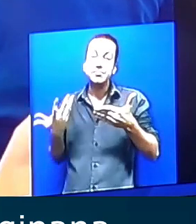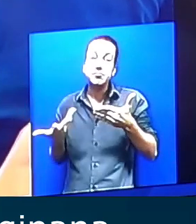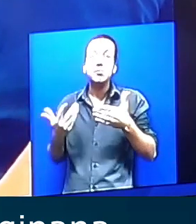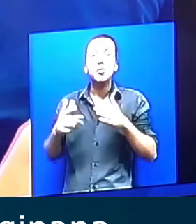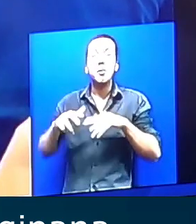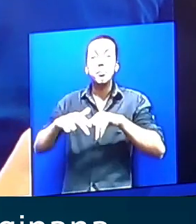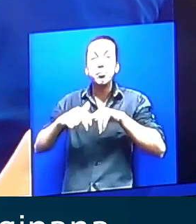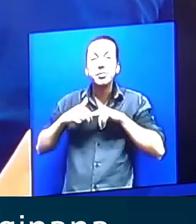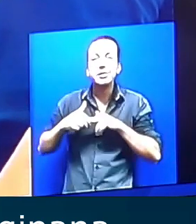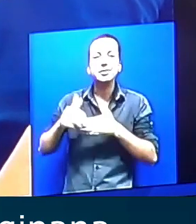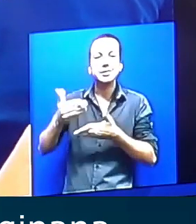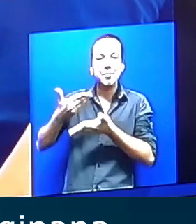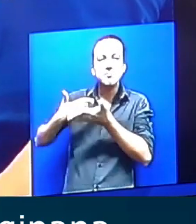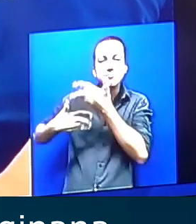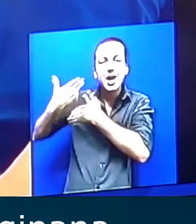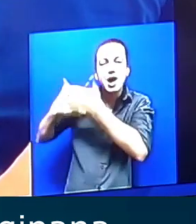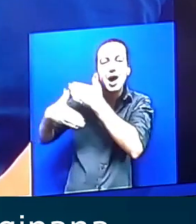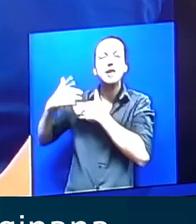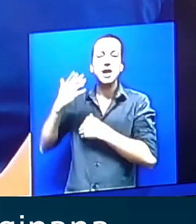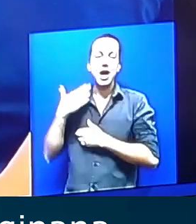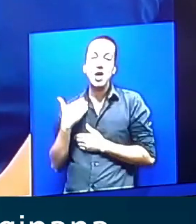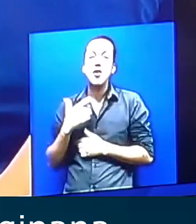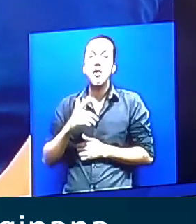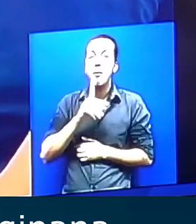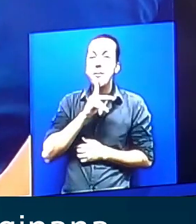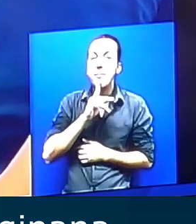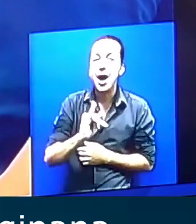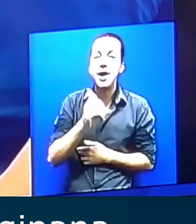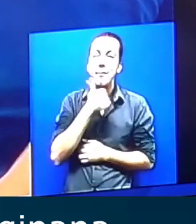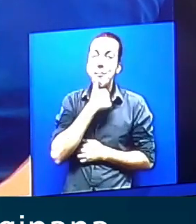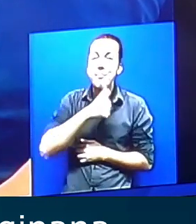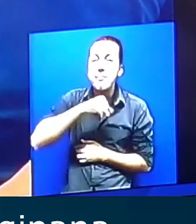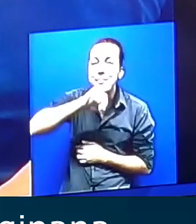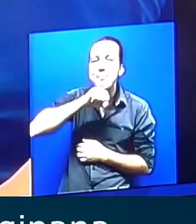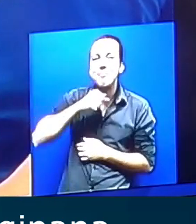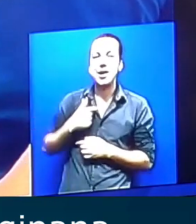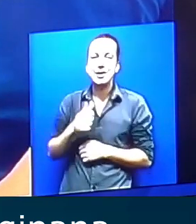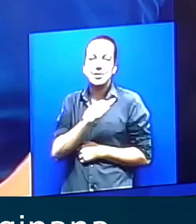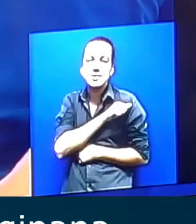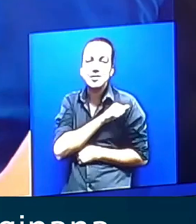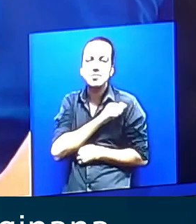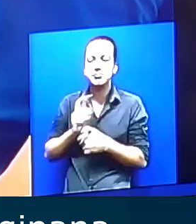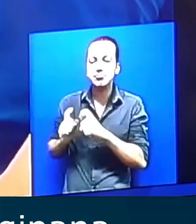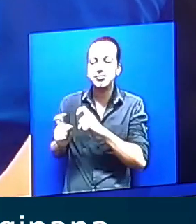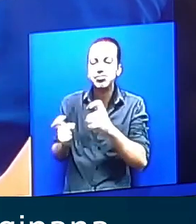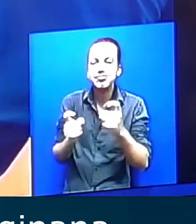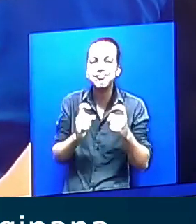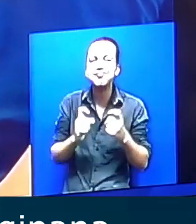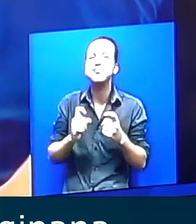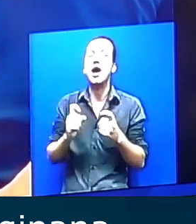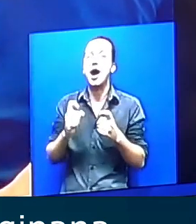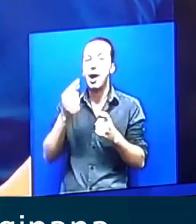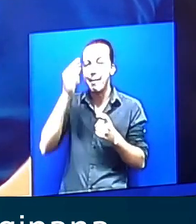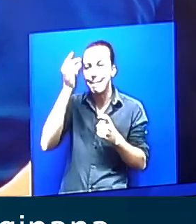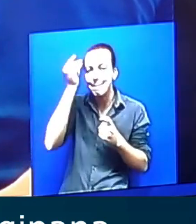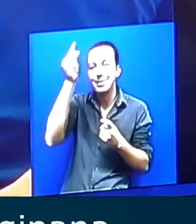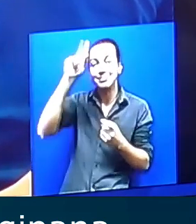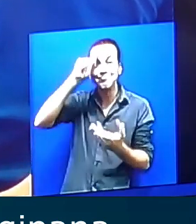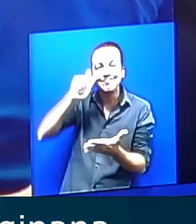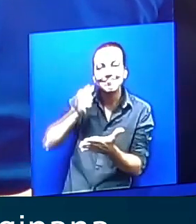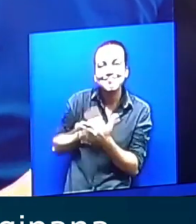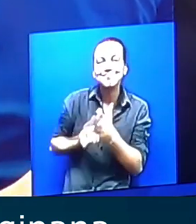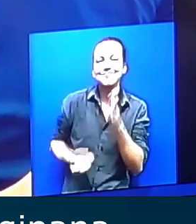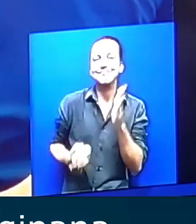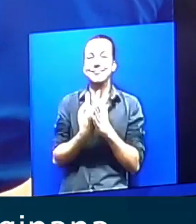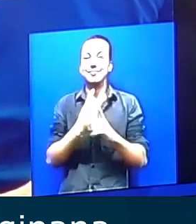Foram reunidos pais de alguns alunos e decidiram, então, criar o IPAES, e que já está aí há mais de 22 anos prestando esse serviço